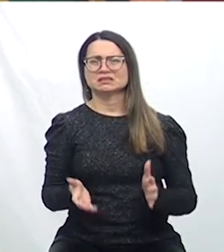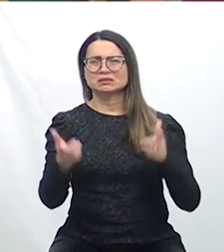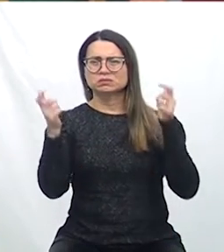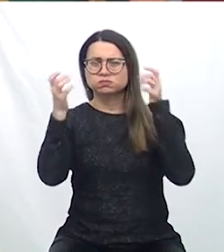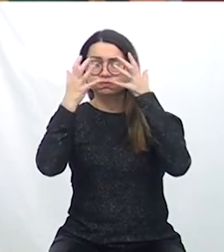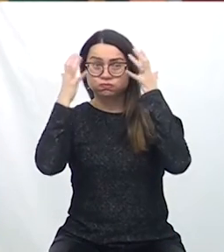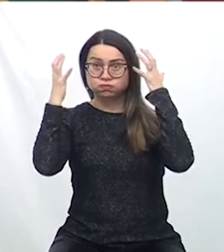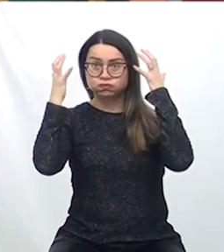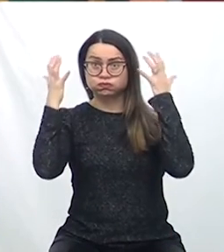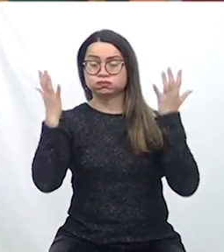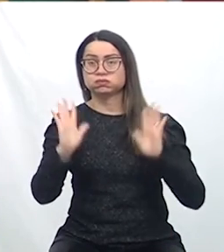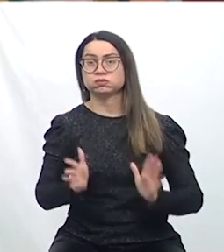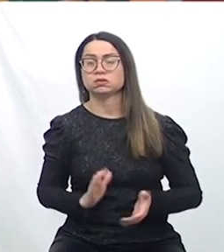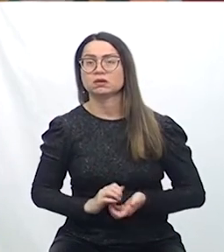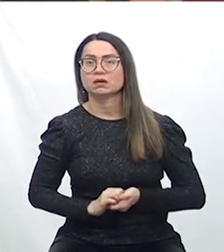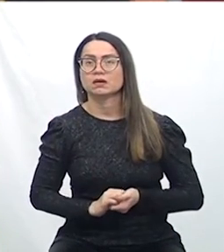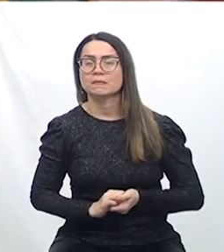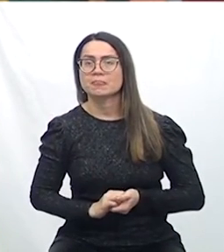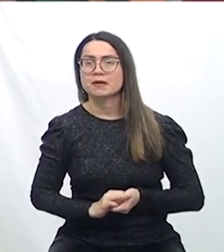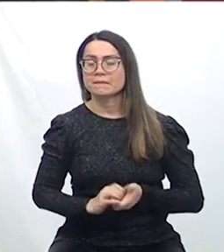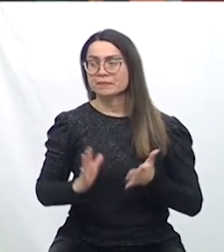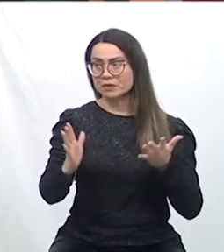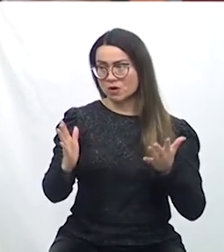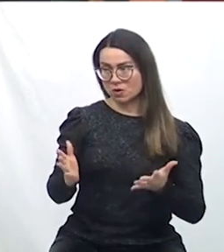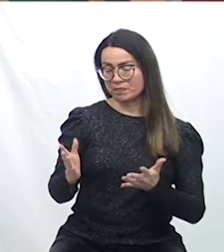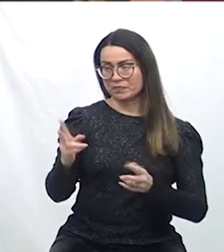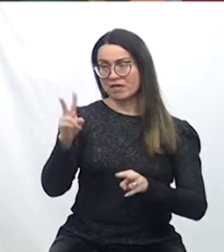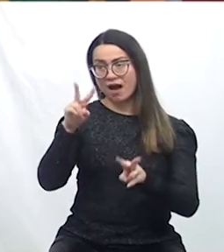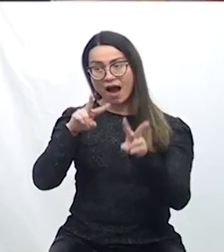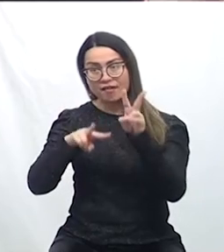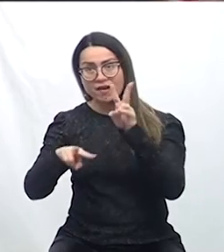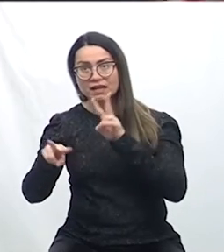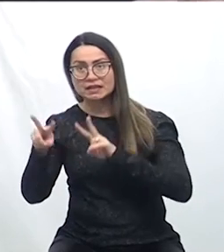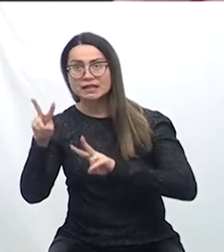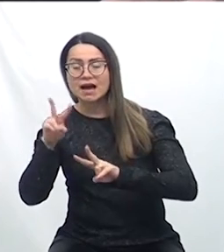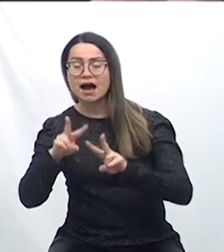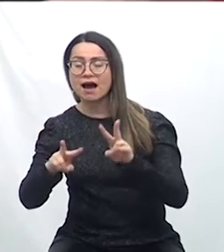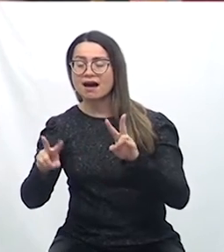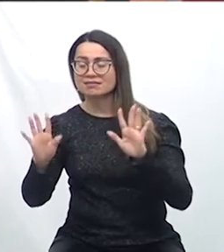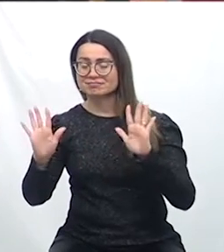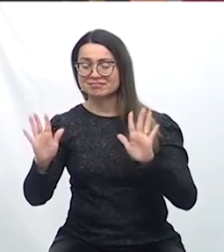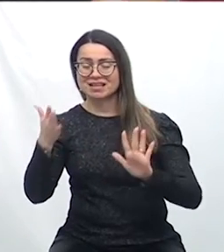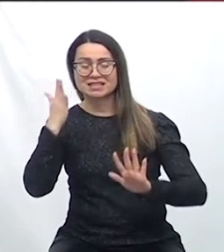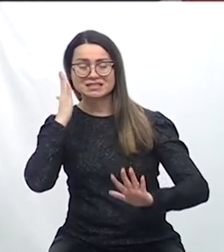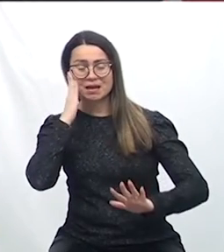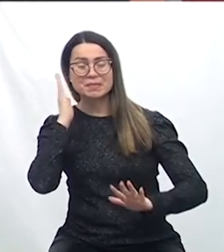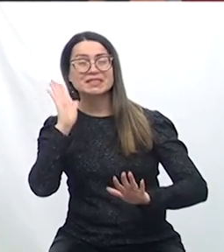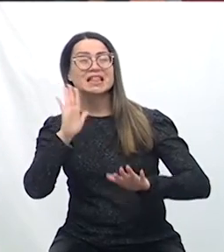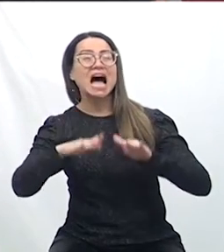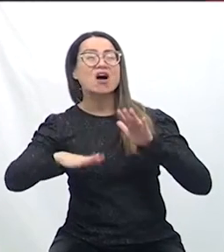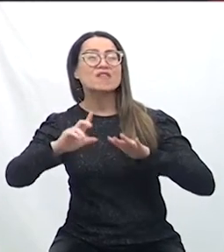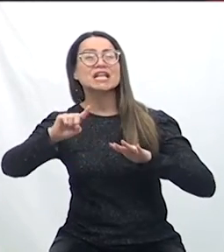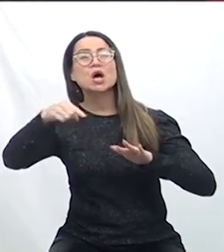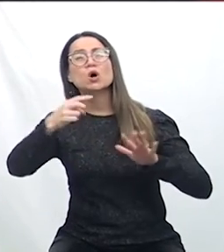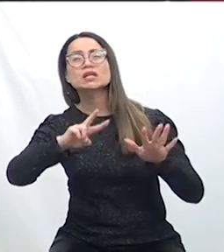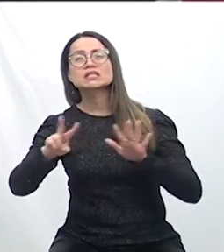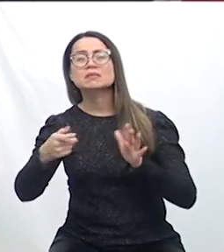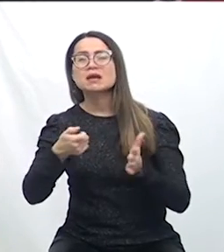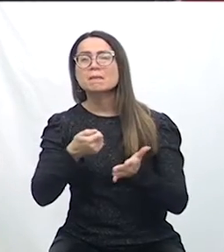o que está acontecendo para poder, quem sabe, semana que vem pagar. E poder dar continuidade para a obra. E a Confer